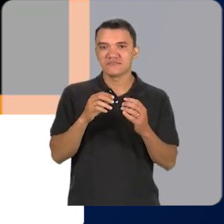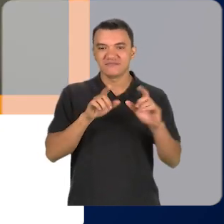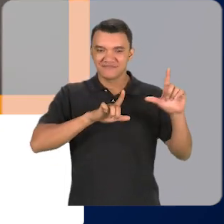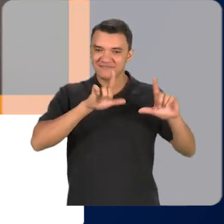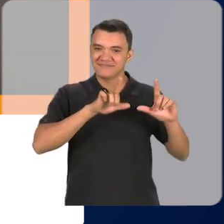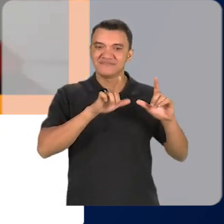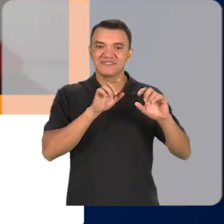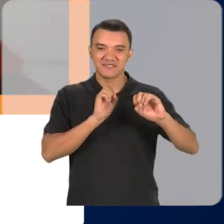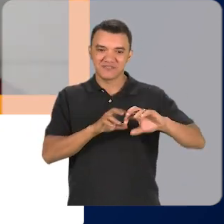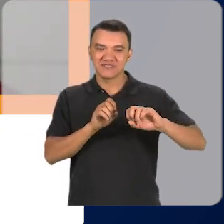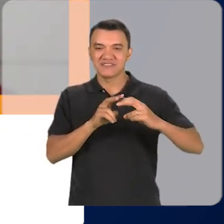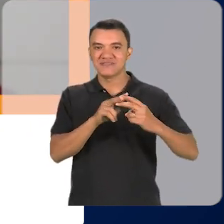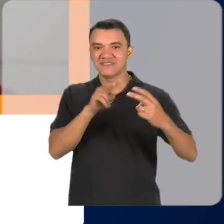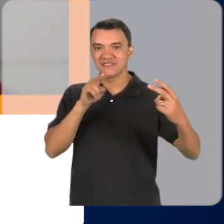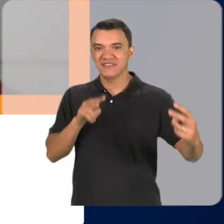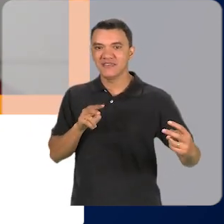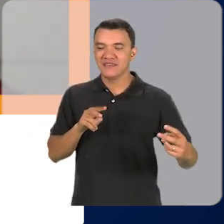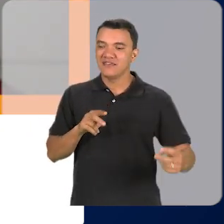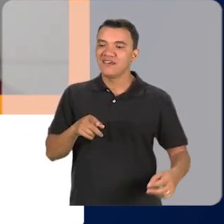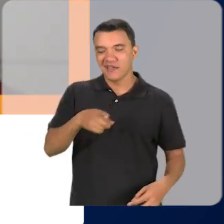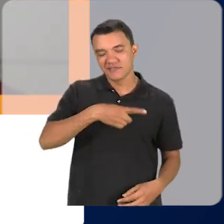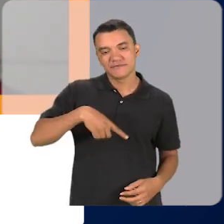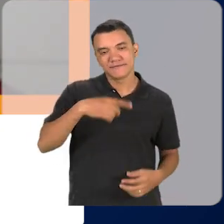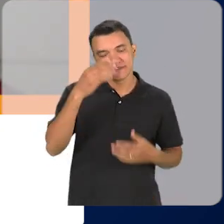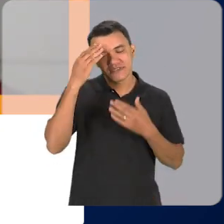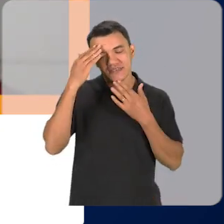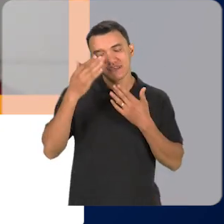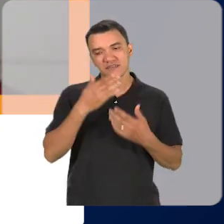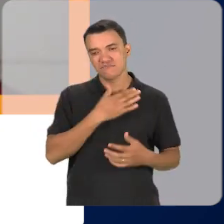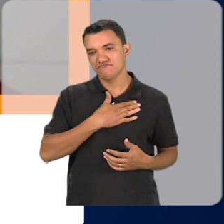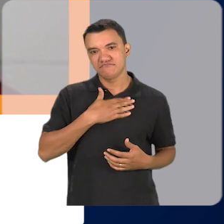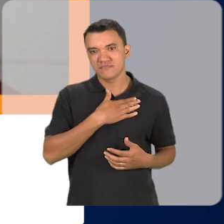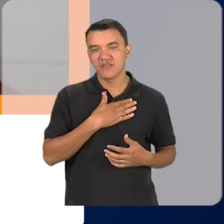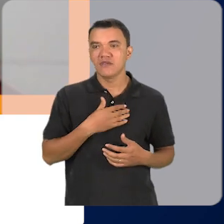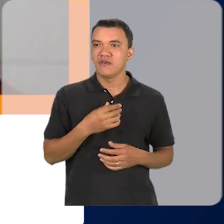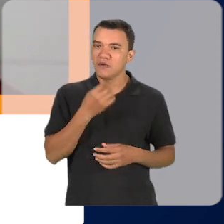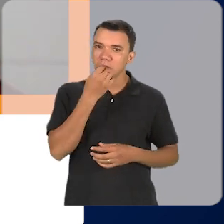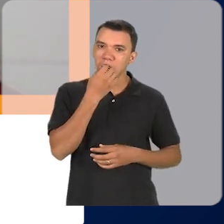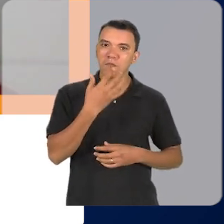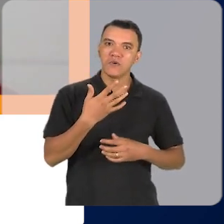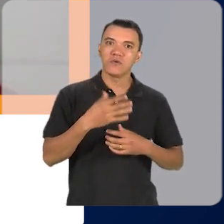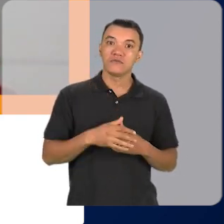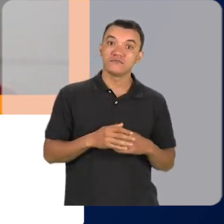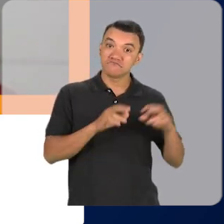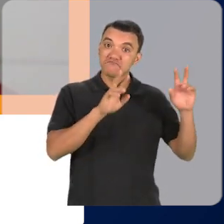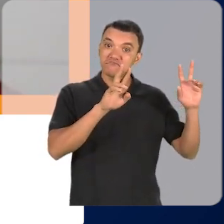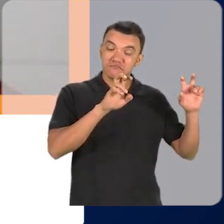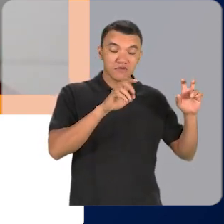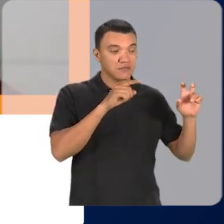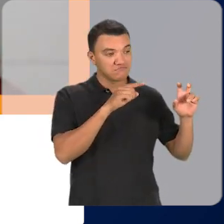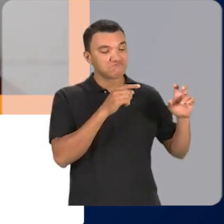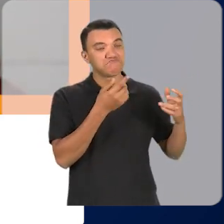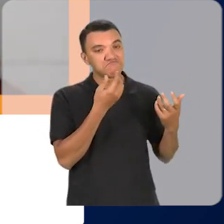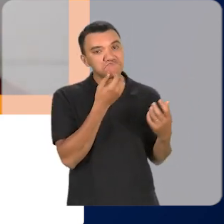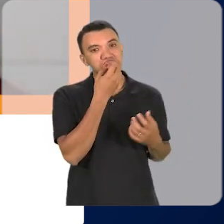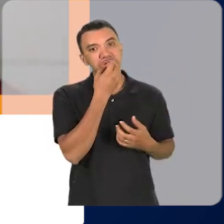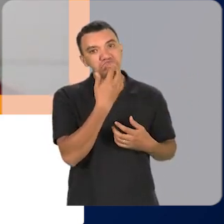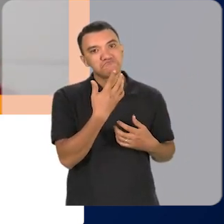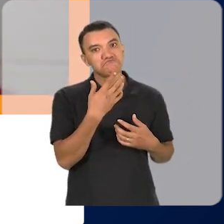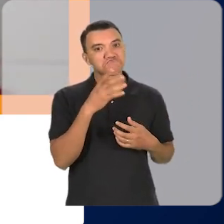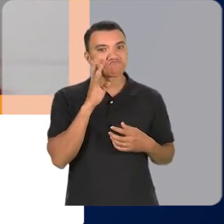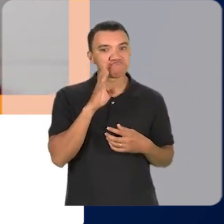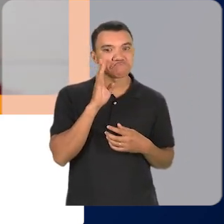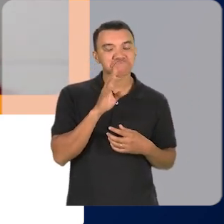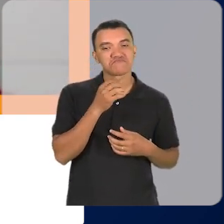O prazer foi nosso. Muito bom trazer um assunto assim tão instigante quanto a Vida dos Pregoeiros, ter essas